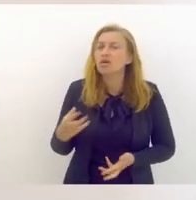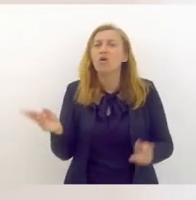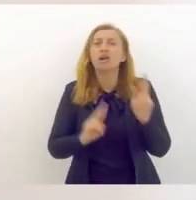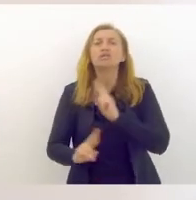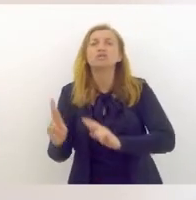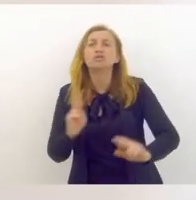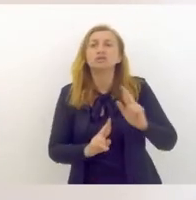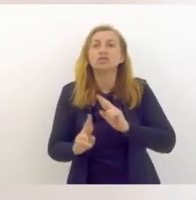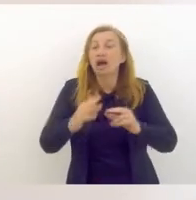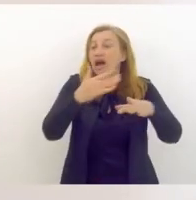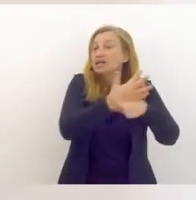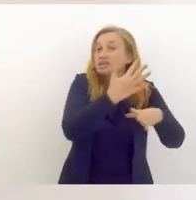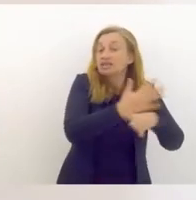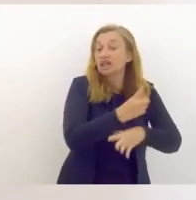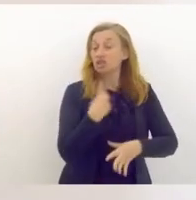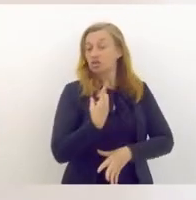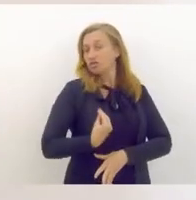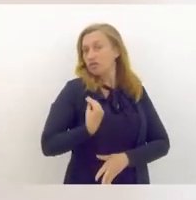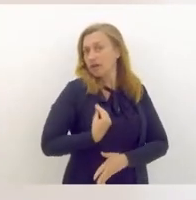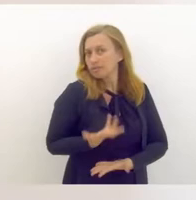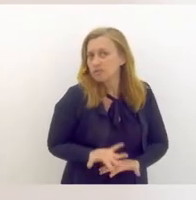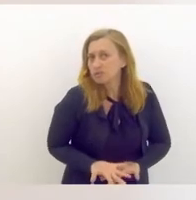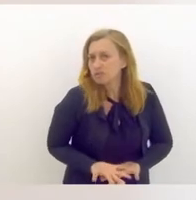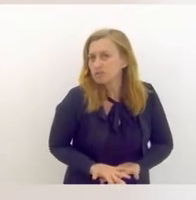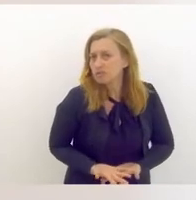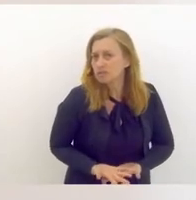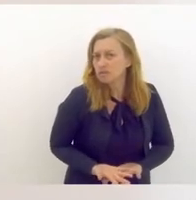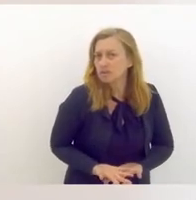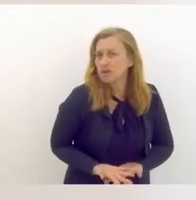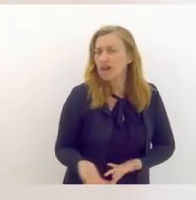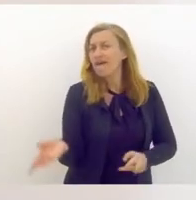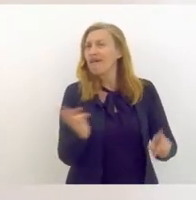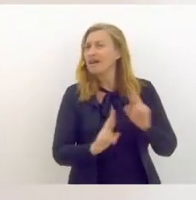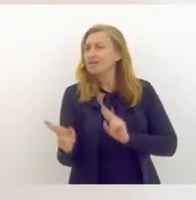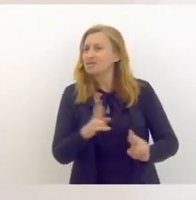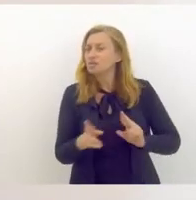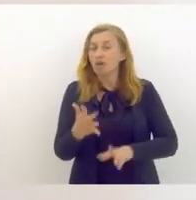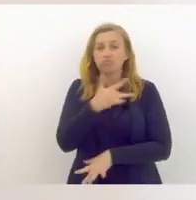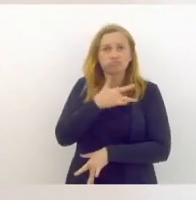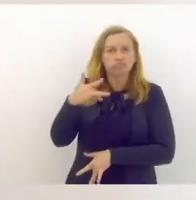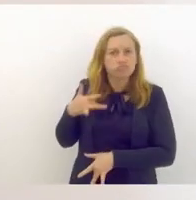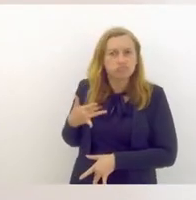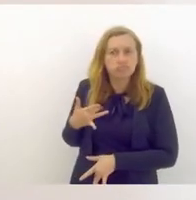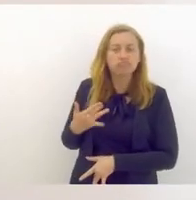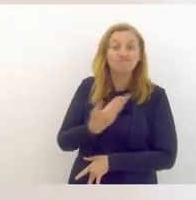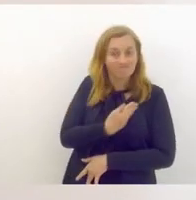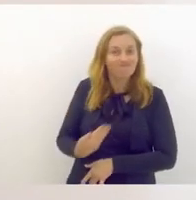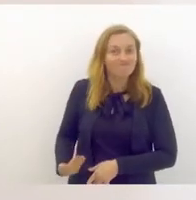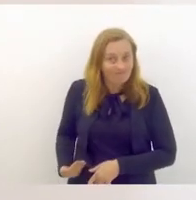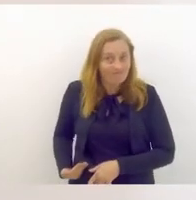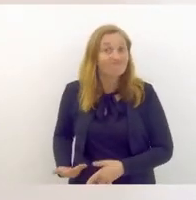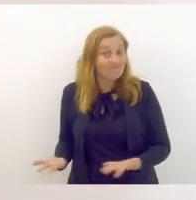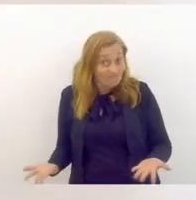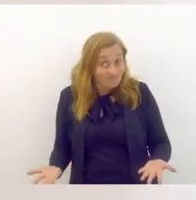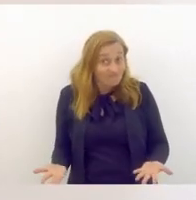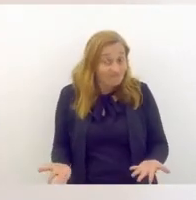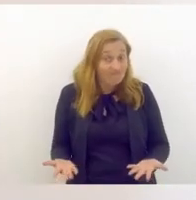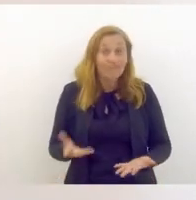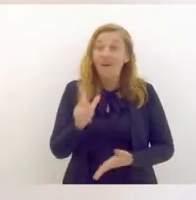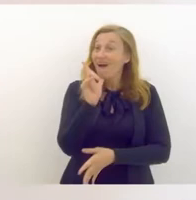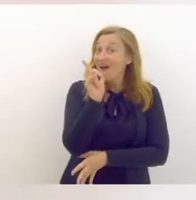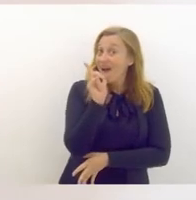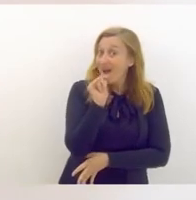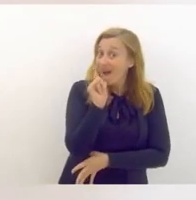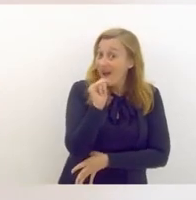relacionada às cidades que a gente vive. Está relacionada à saúde pública, nós estamos falando de água, nós